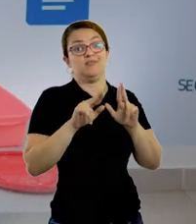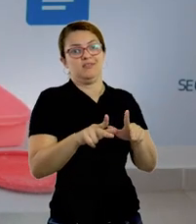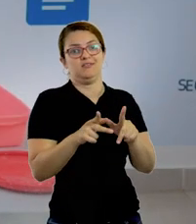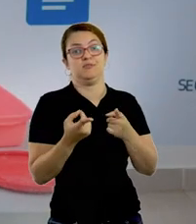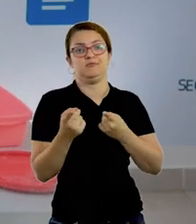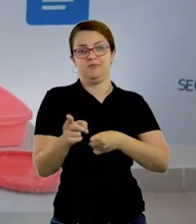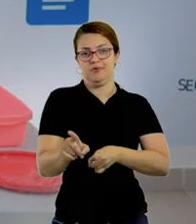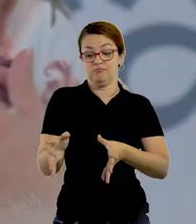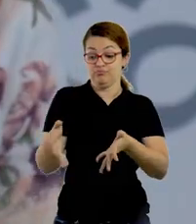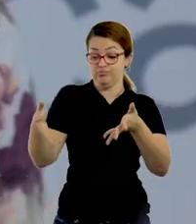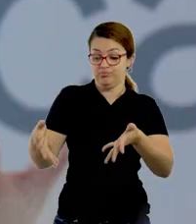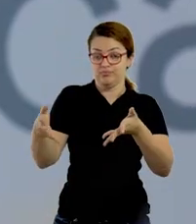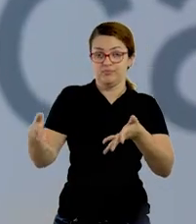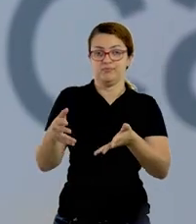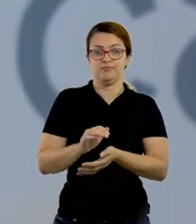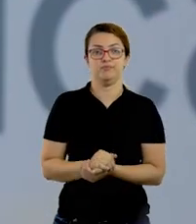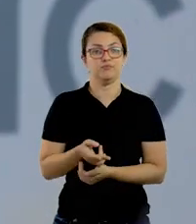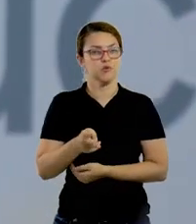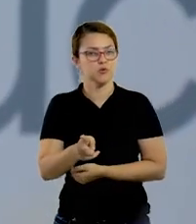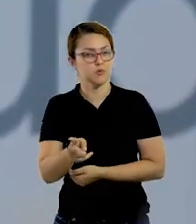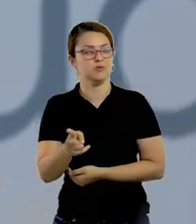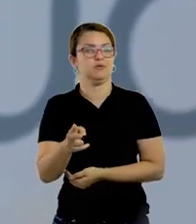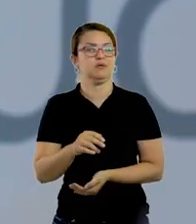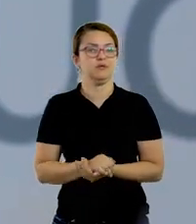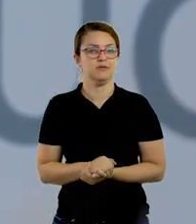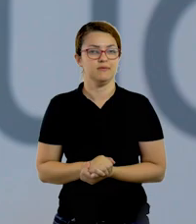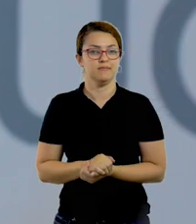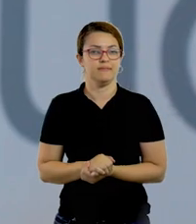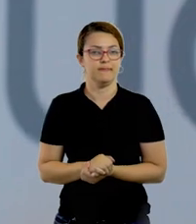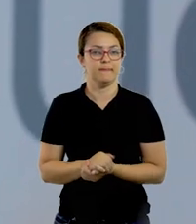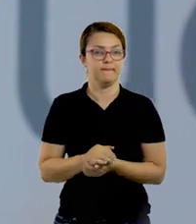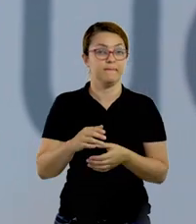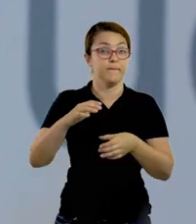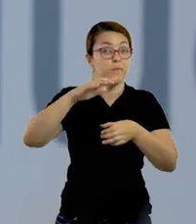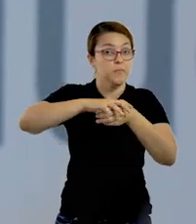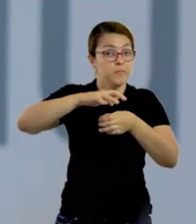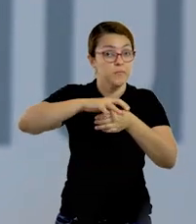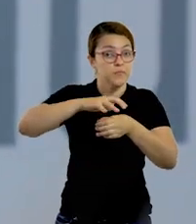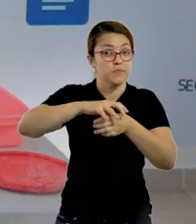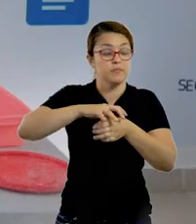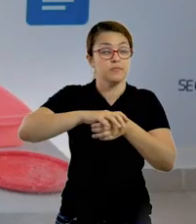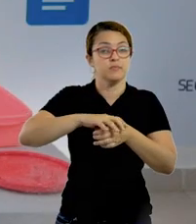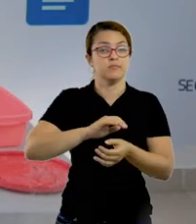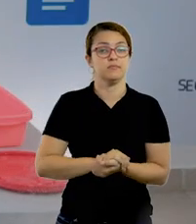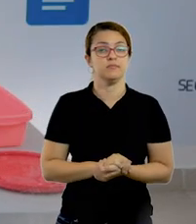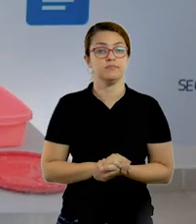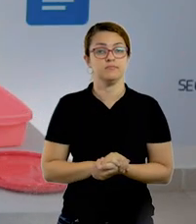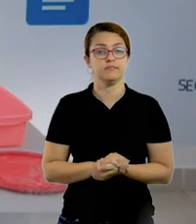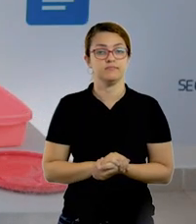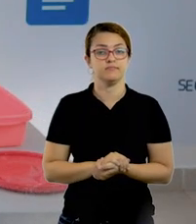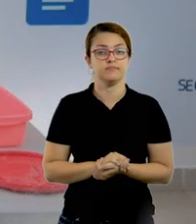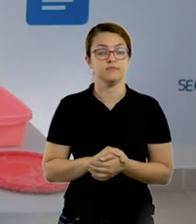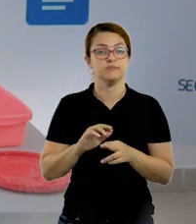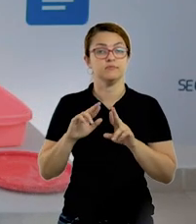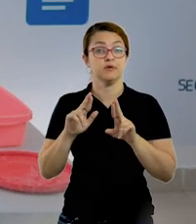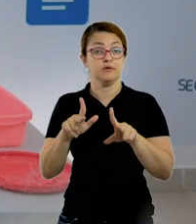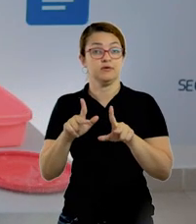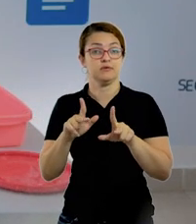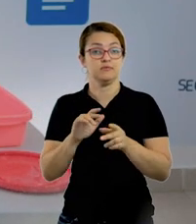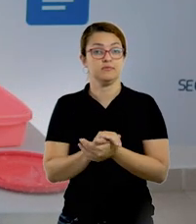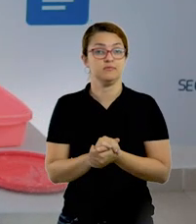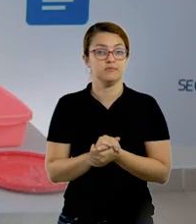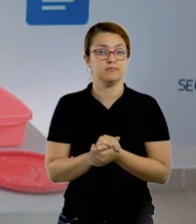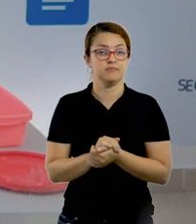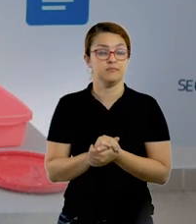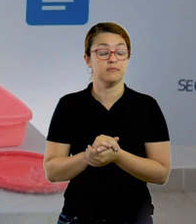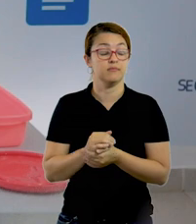criança ter desafio. E ainda continuando com a ideia de trabalhar com as tampas do pote, a gente vai mudar a visão, vai ser para a